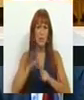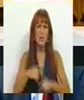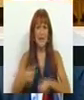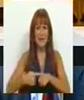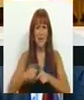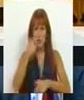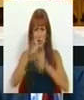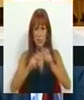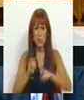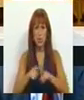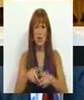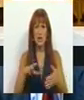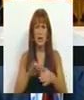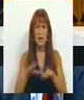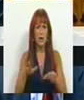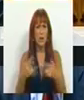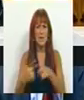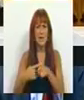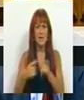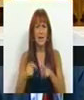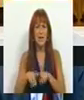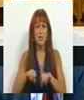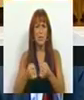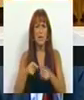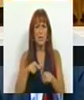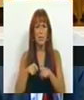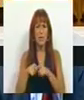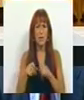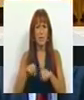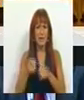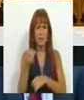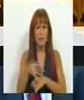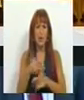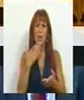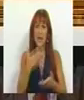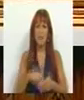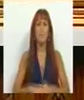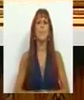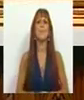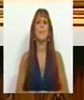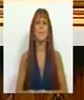com o interesse dos utentes, acima de qualquer interesse político e partidário. Muito obrigado.